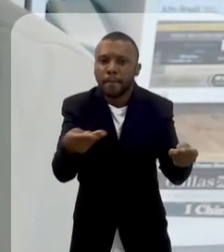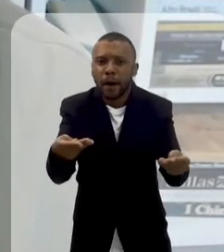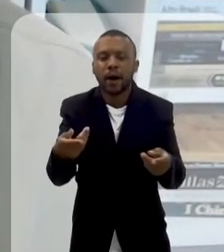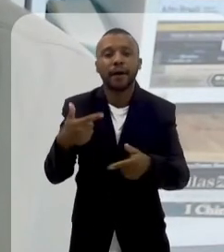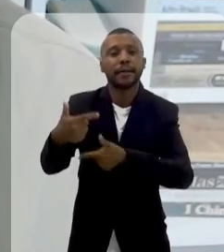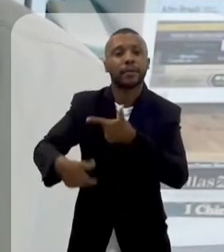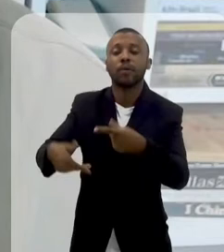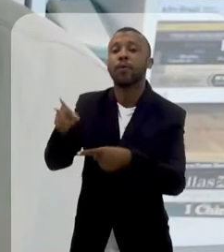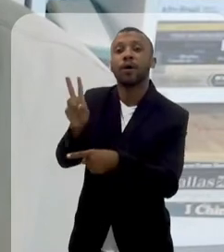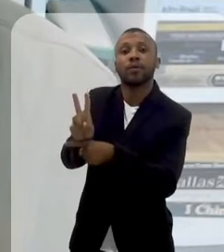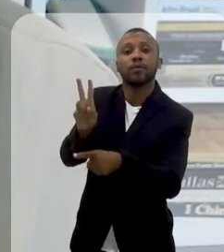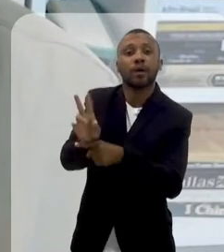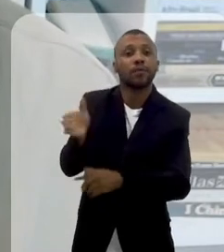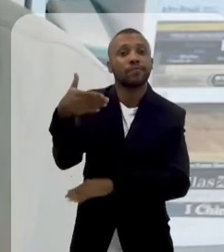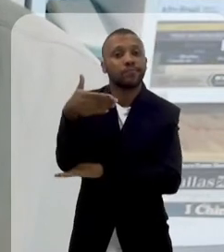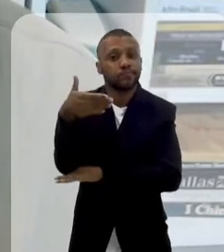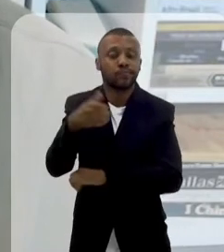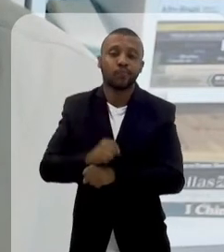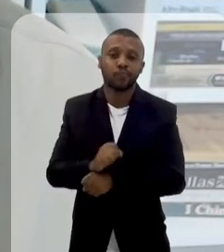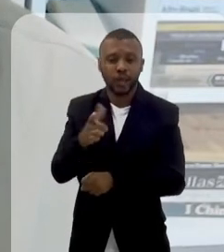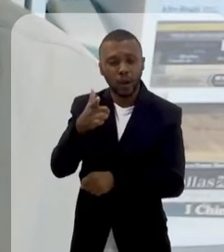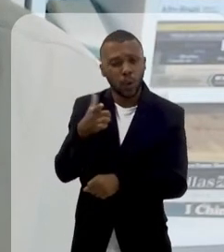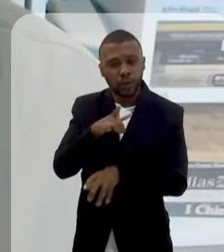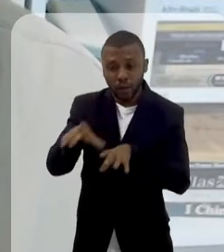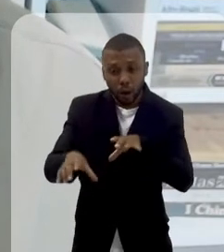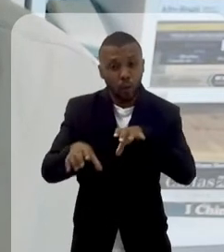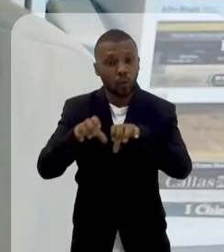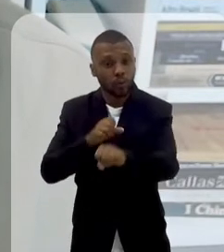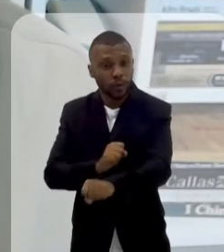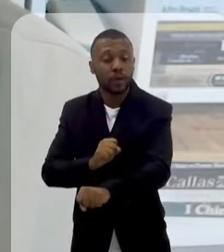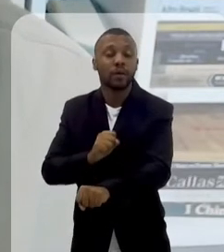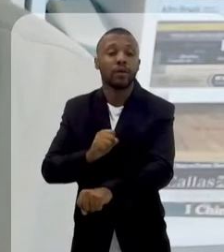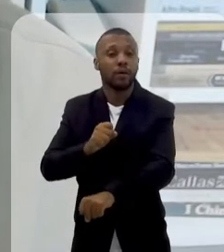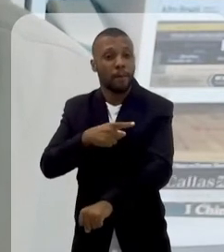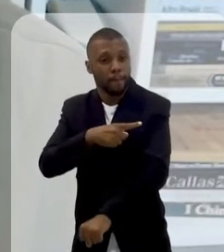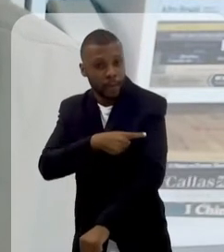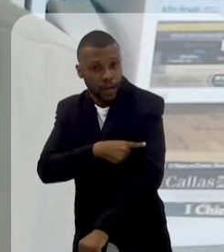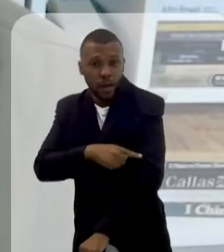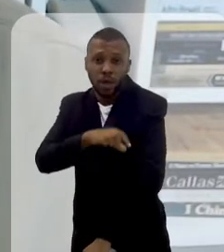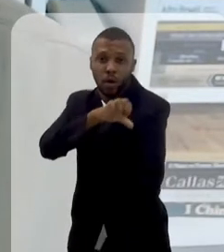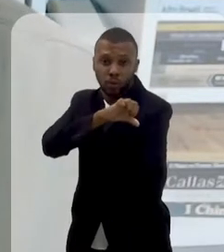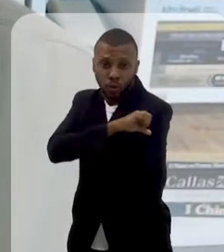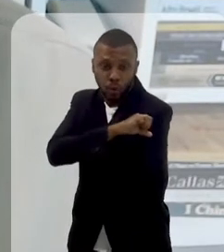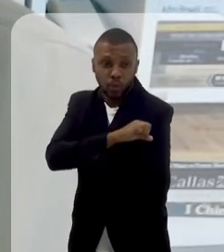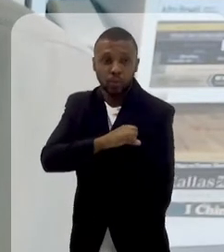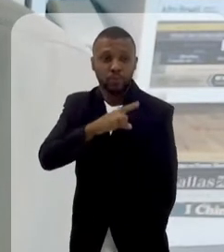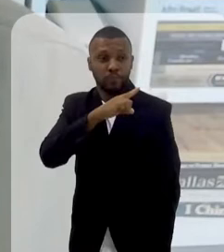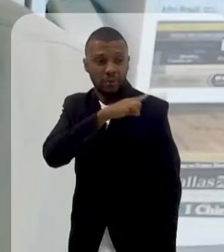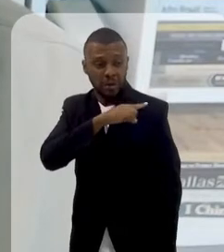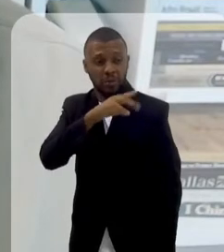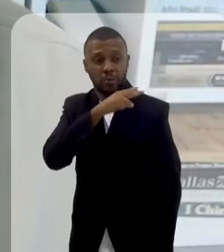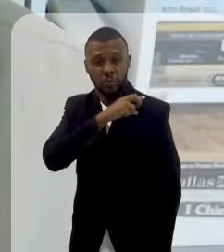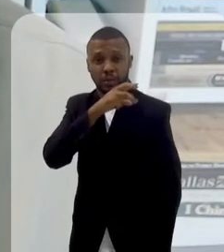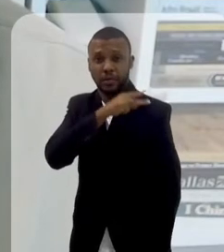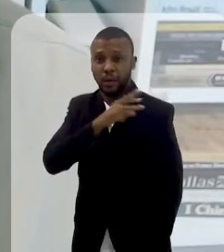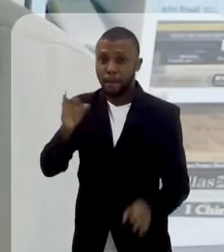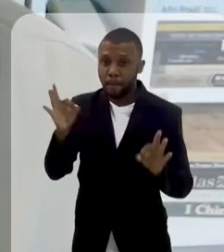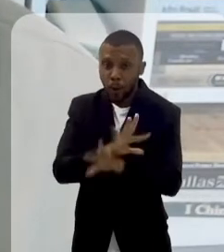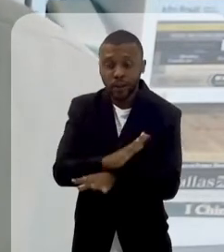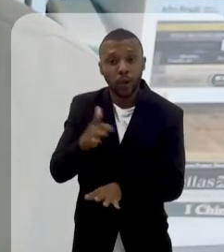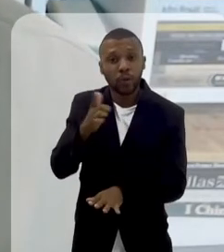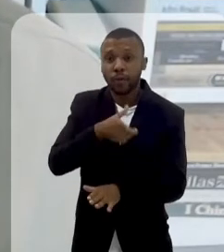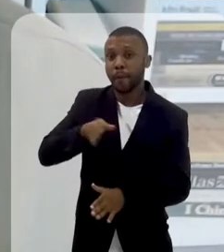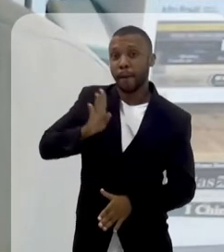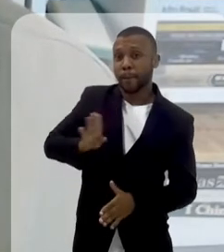rede hoteleira. Isso não o impede de concluir o ensino fundamental e médio numa escola pública, ganhando depois uma bolsa de estudos para